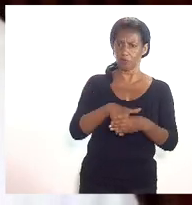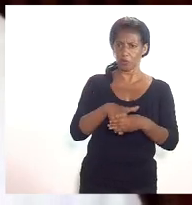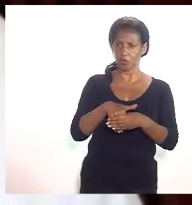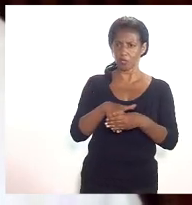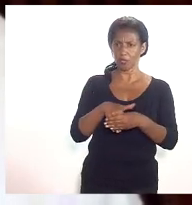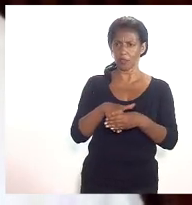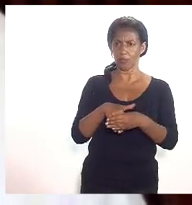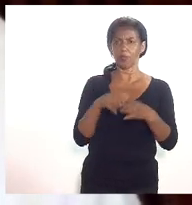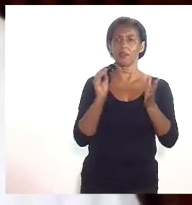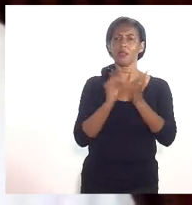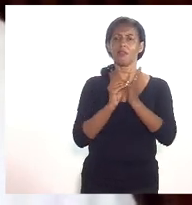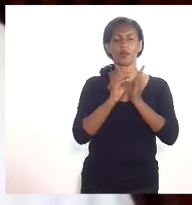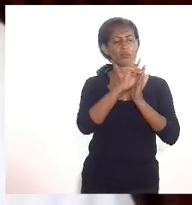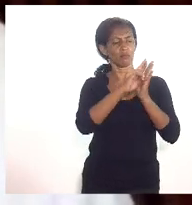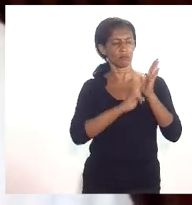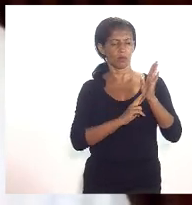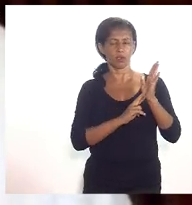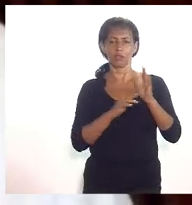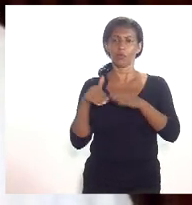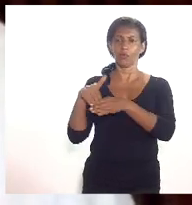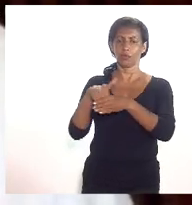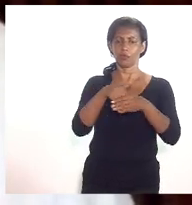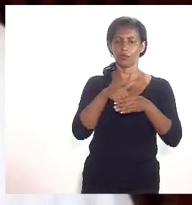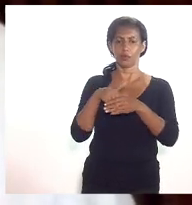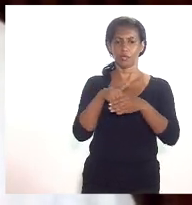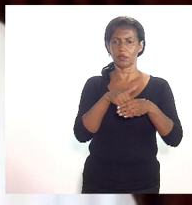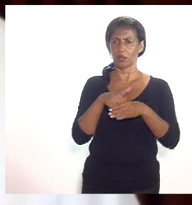ausência do relator, colocamos em votação?